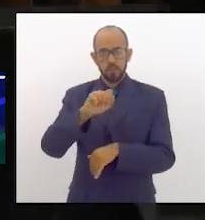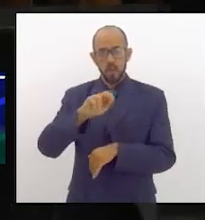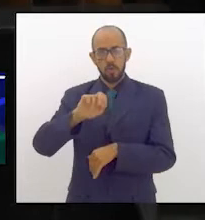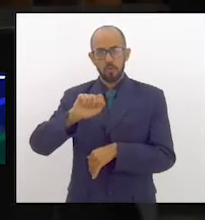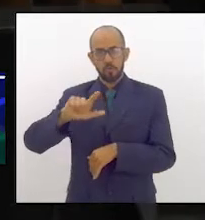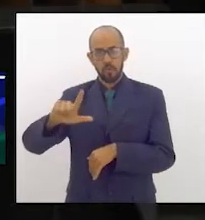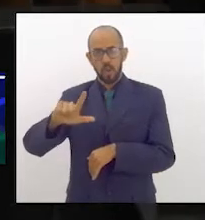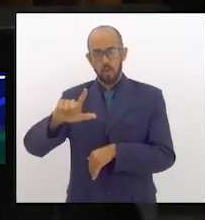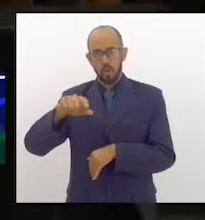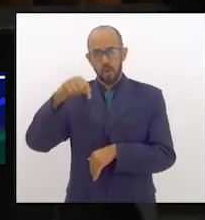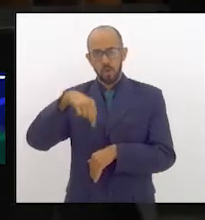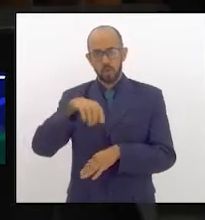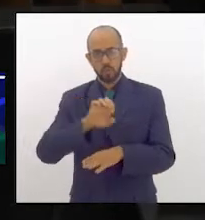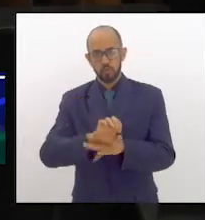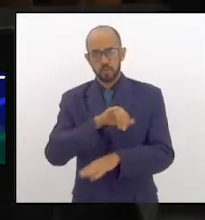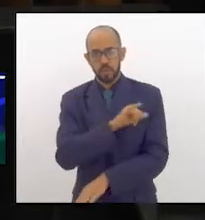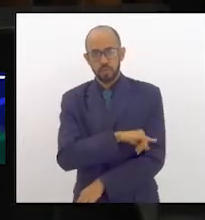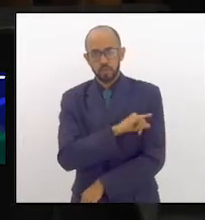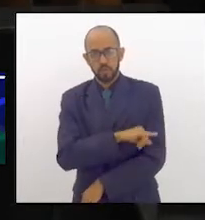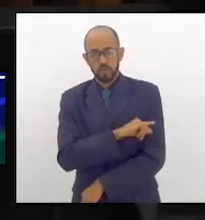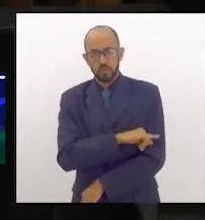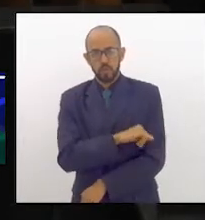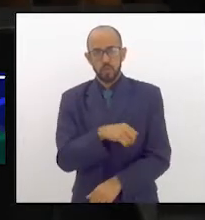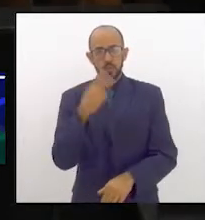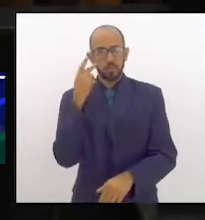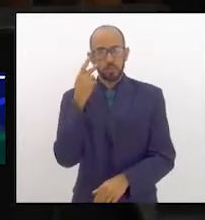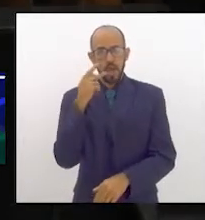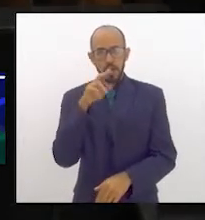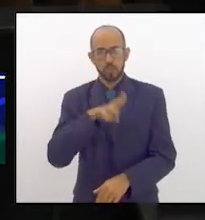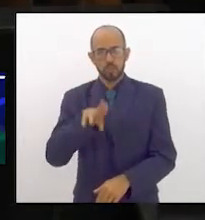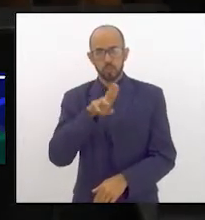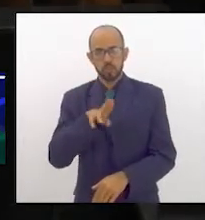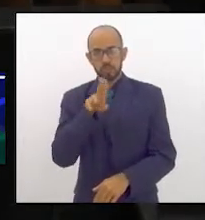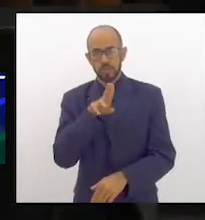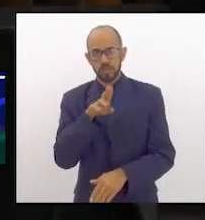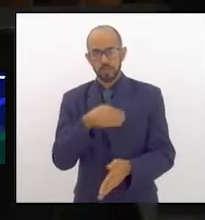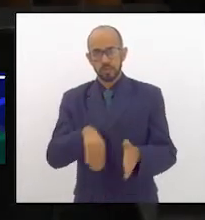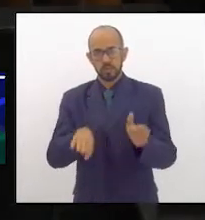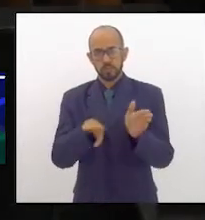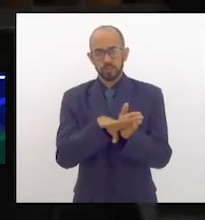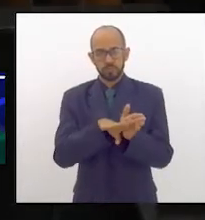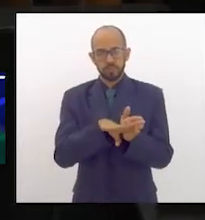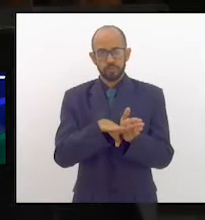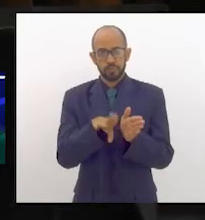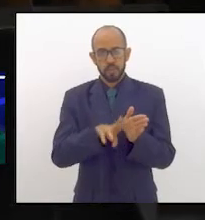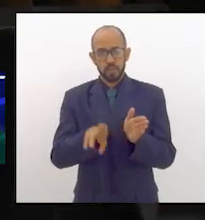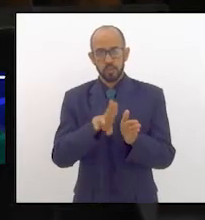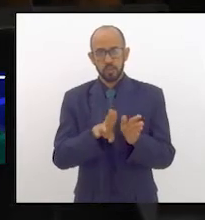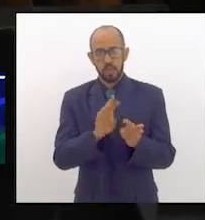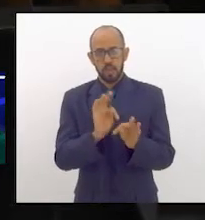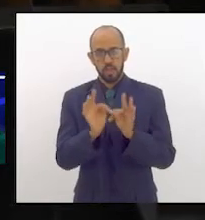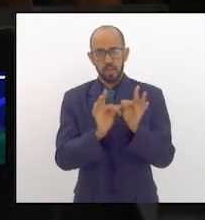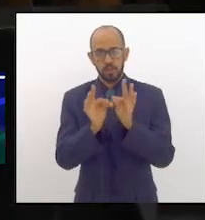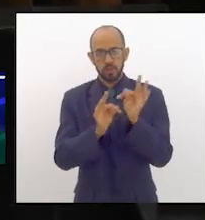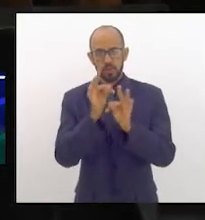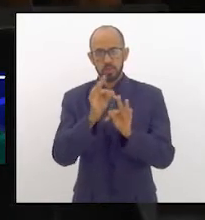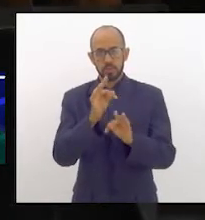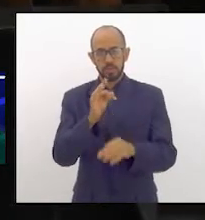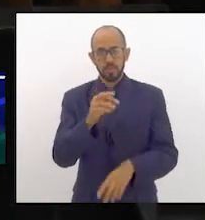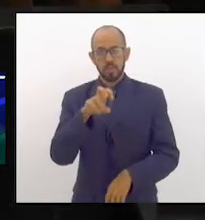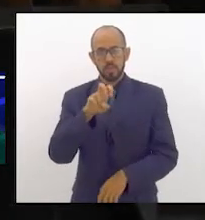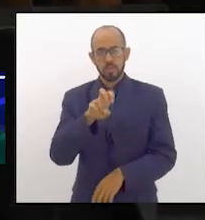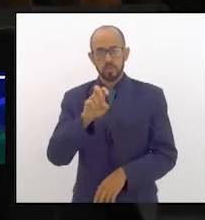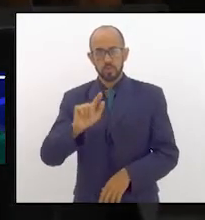do Rio de Janeiro Para viabilizar e nada da tecnologia de quinta